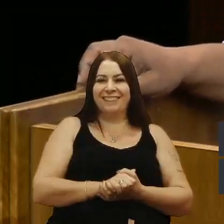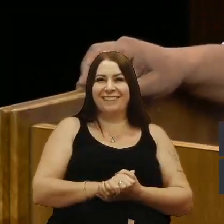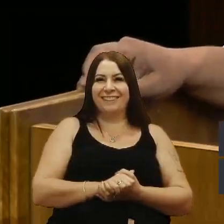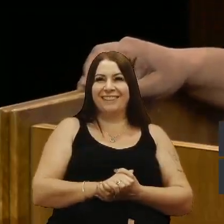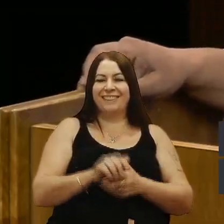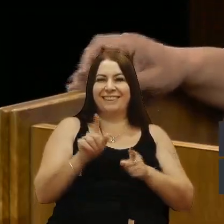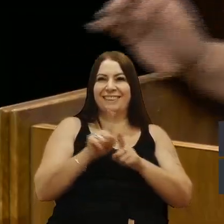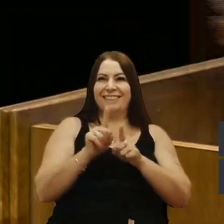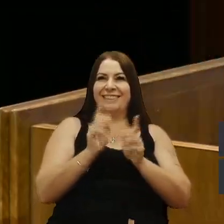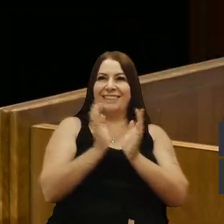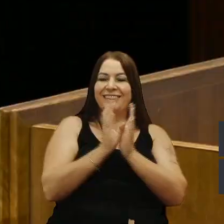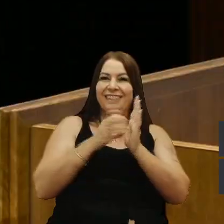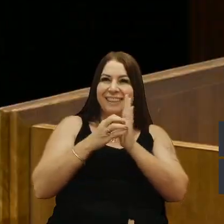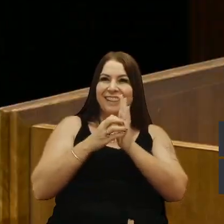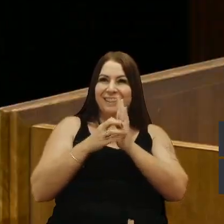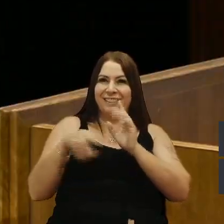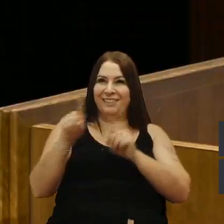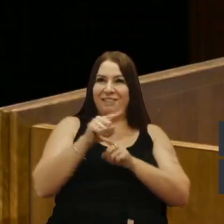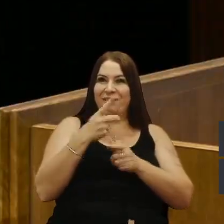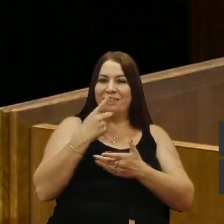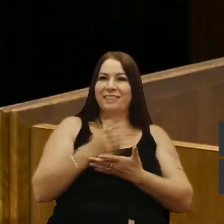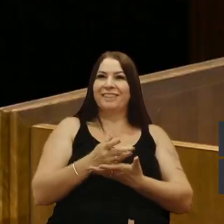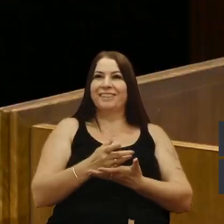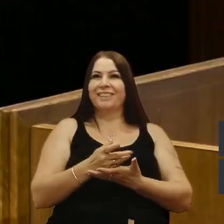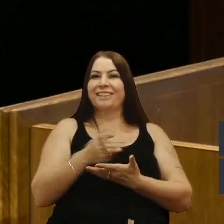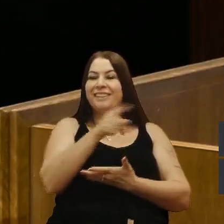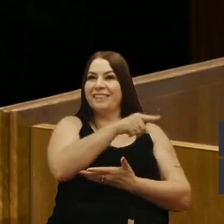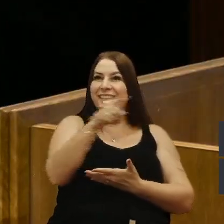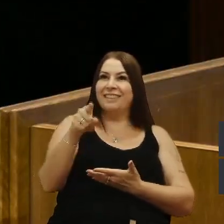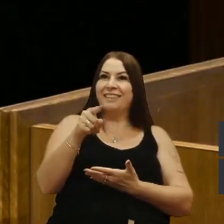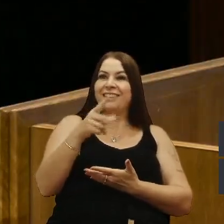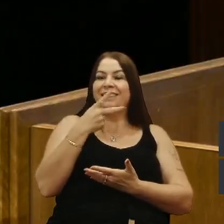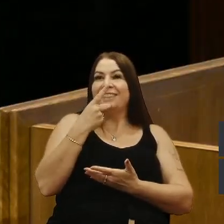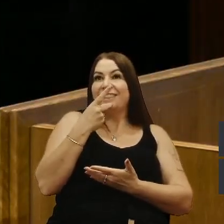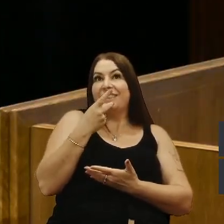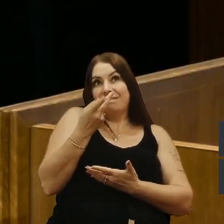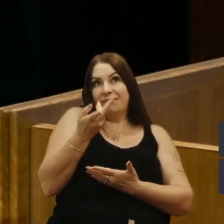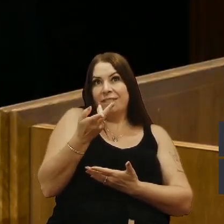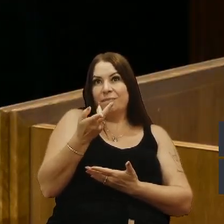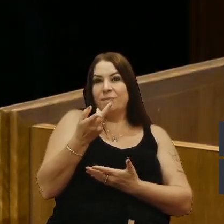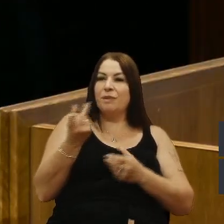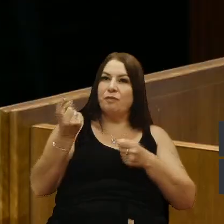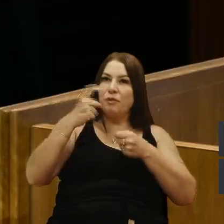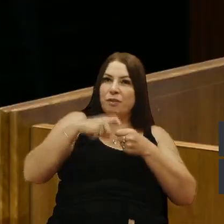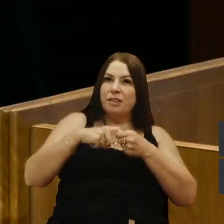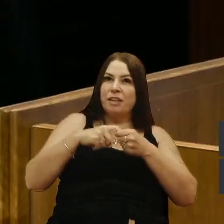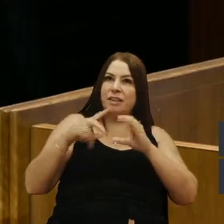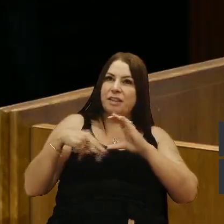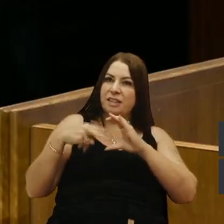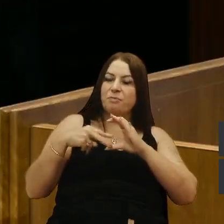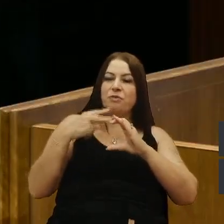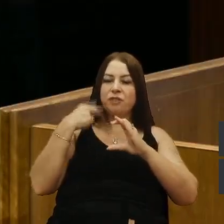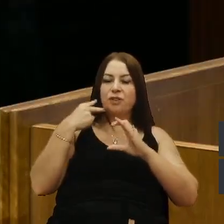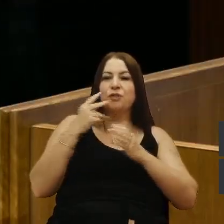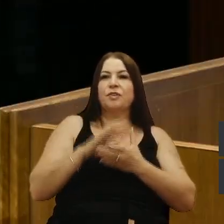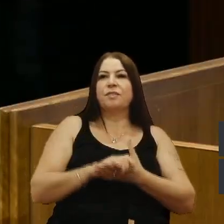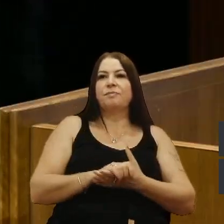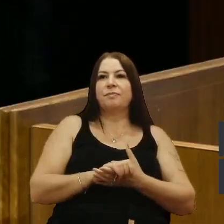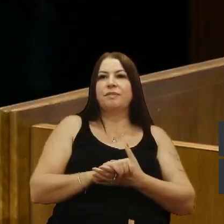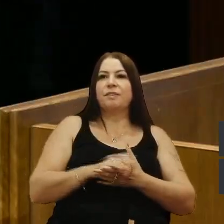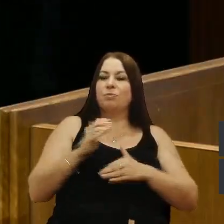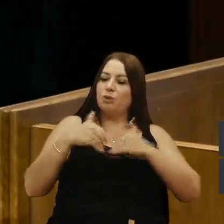colega de partido, desejo a vossa excelência essa retomada na Câmara de Vereadores que seja